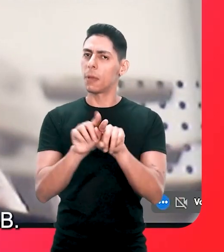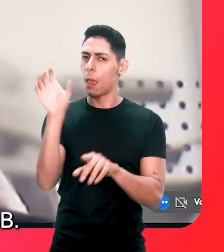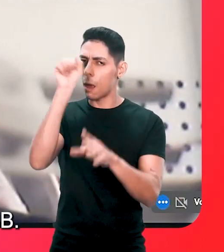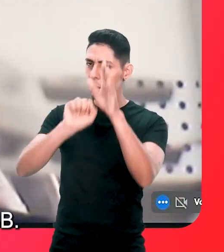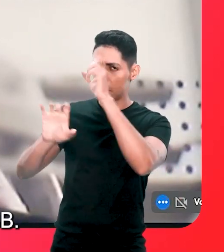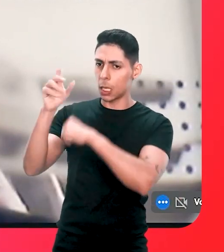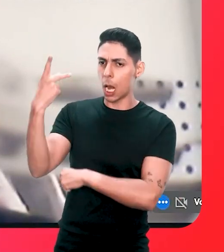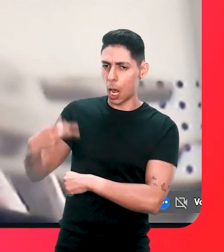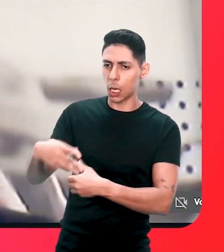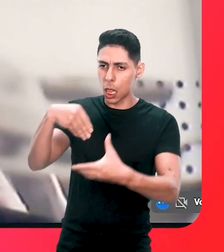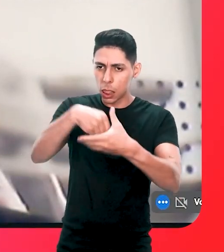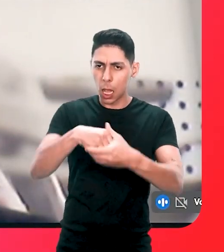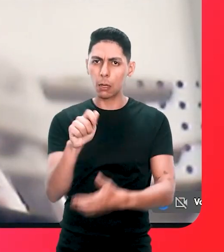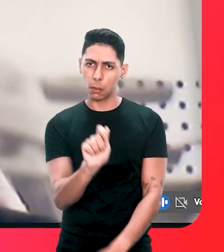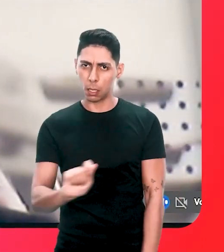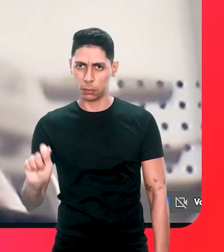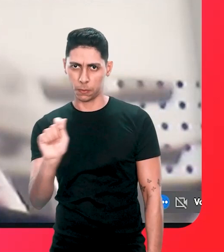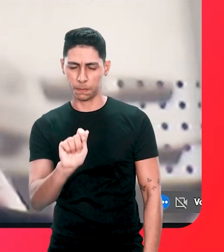na APABB.